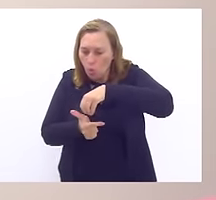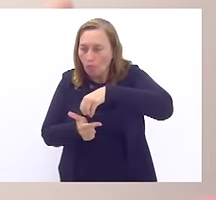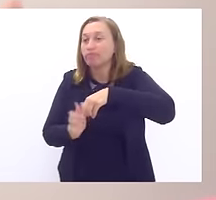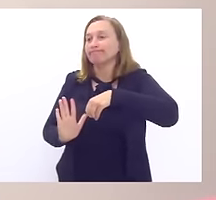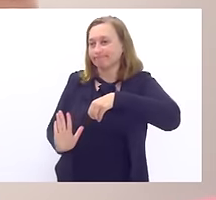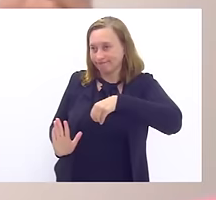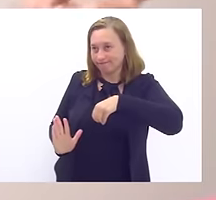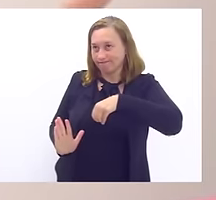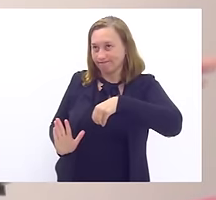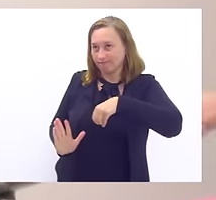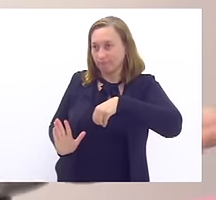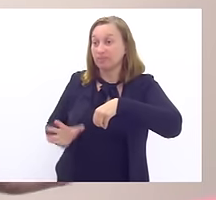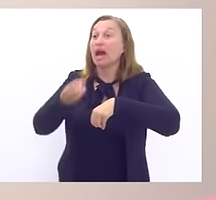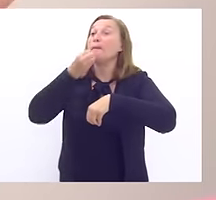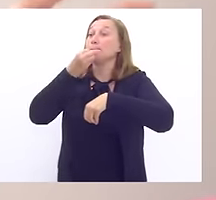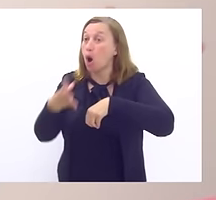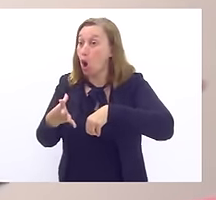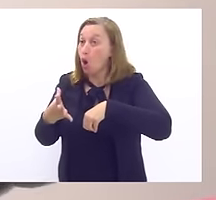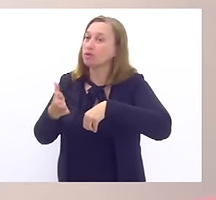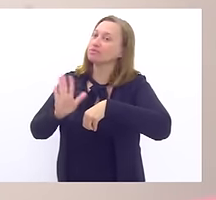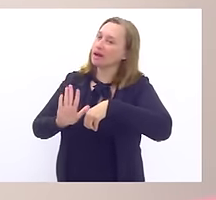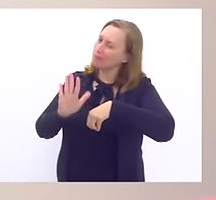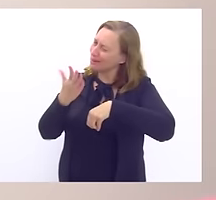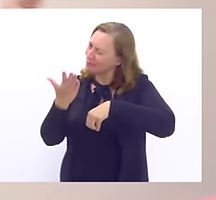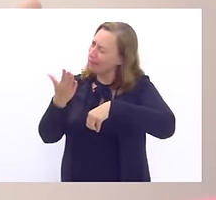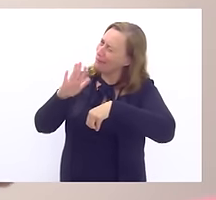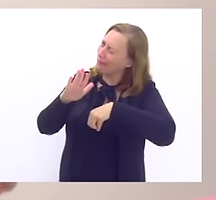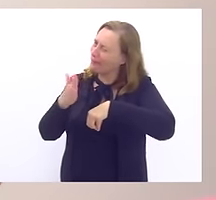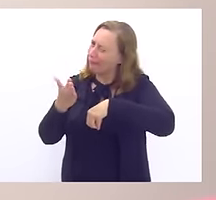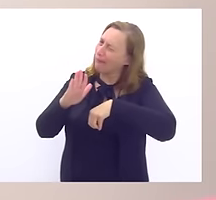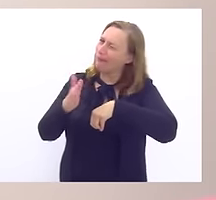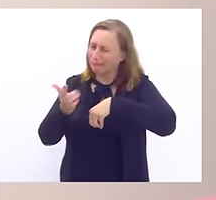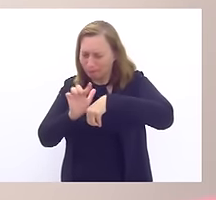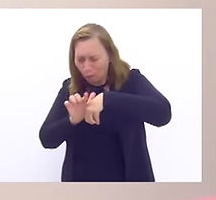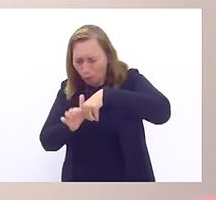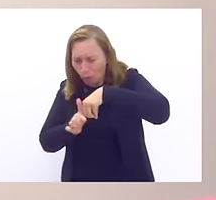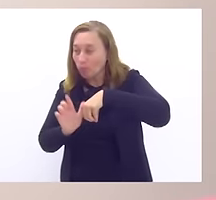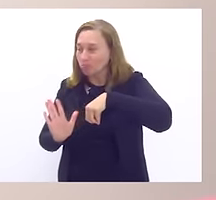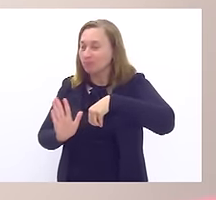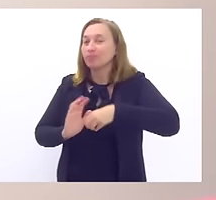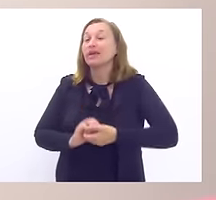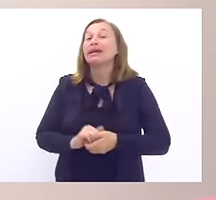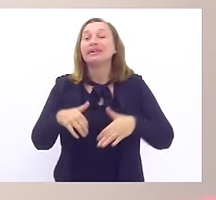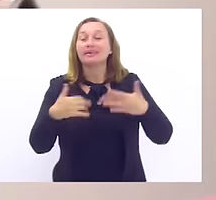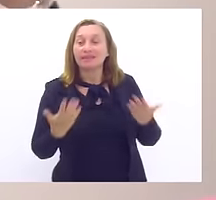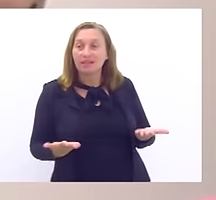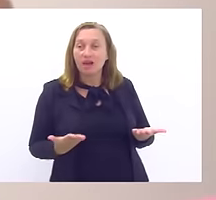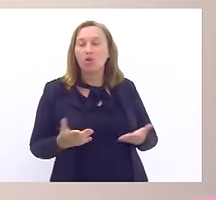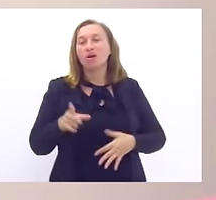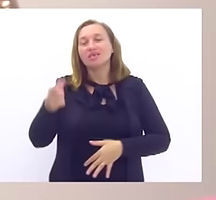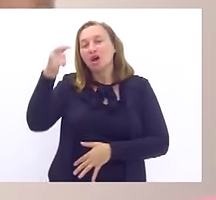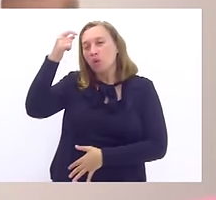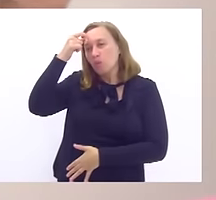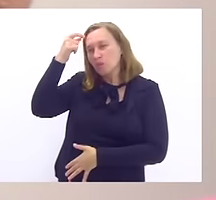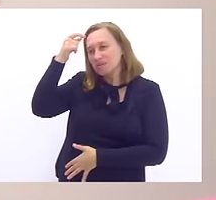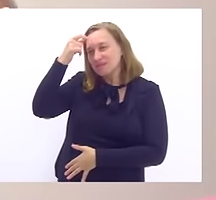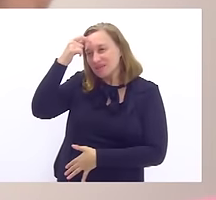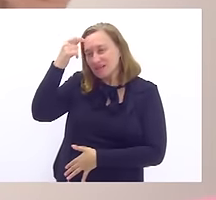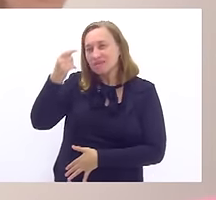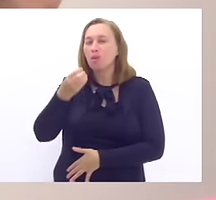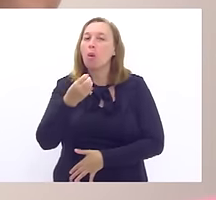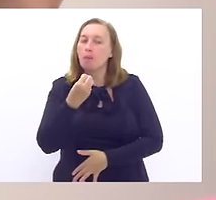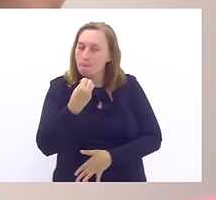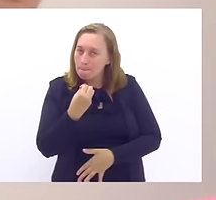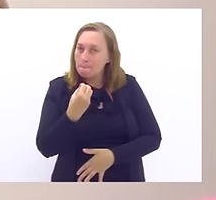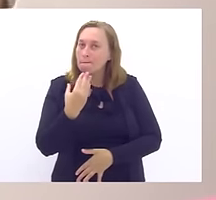tava passível de ser colocando em risco a vida de ninguém então é esse bom senso que a gente está pedindo só